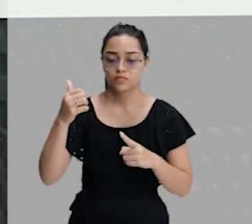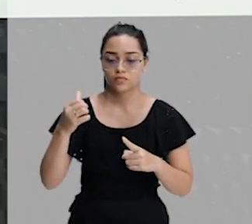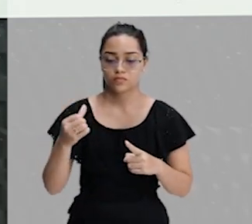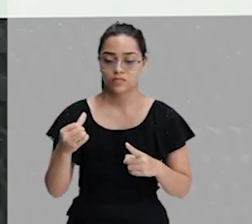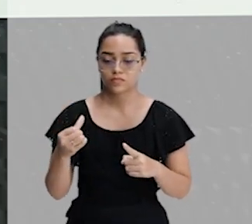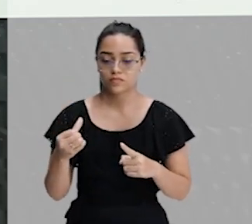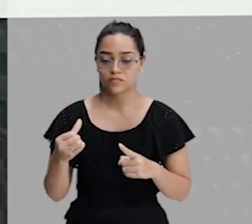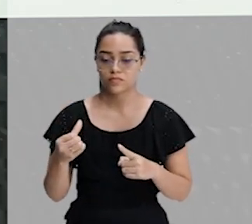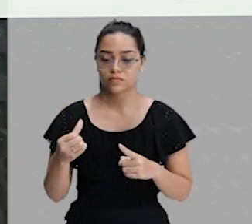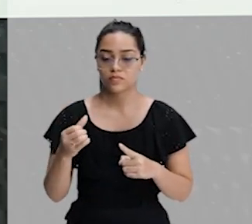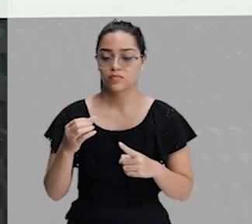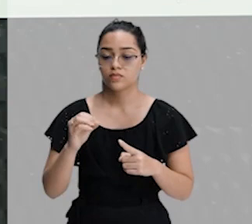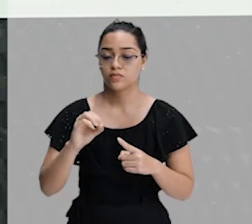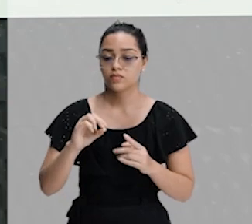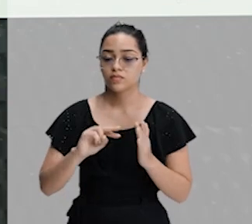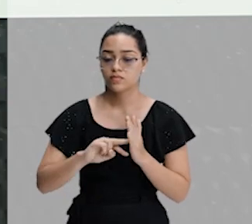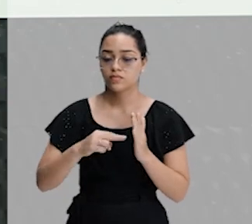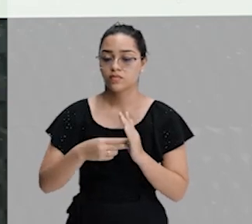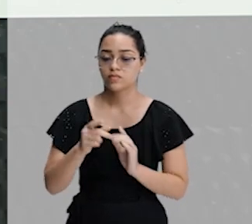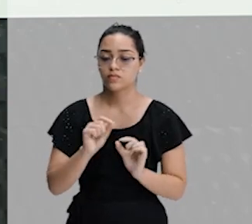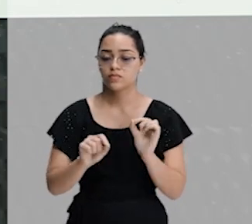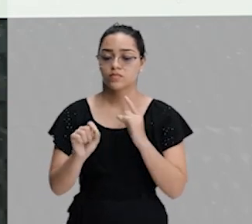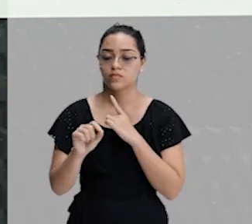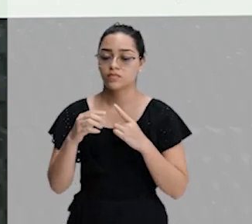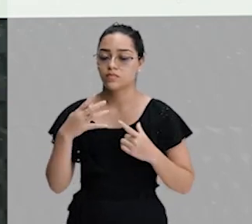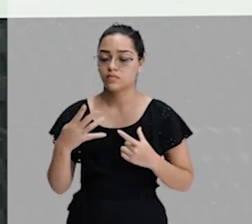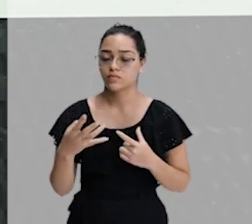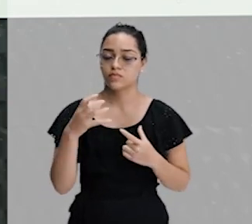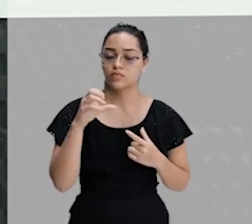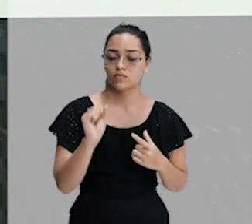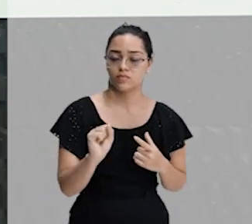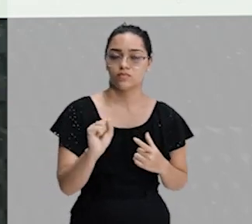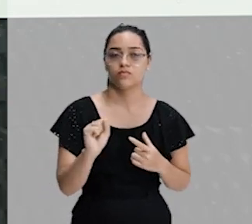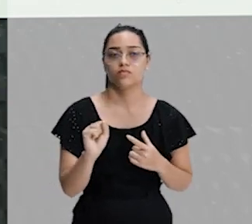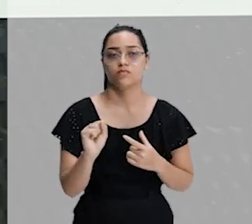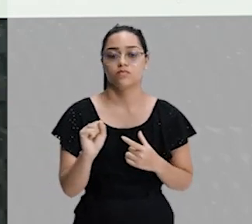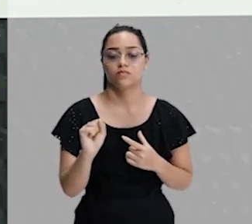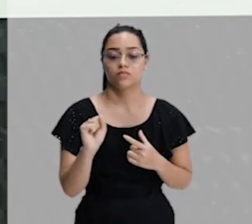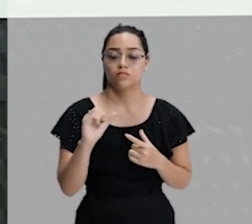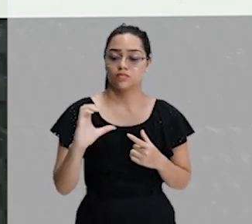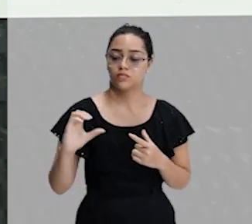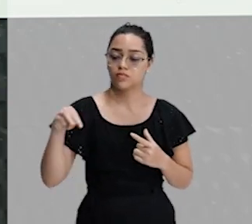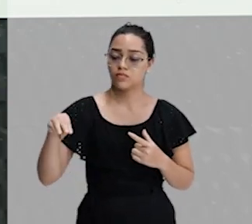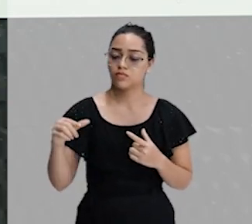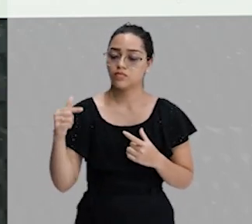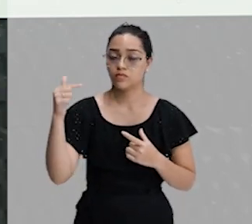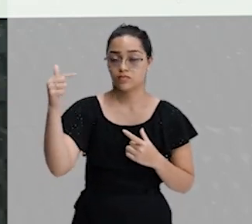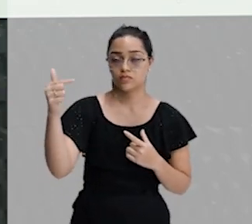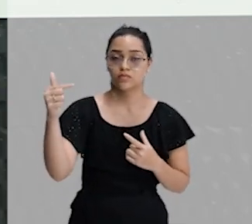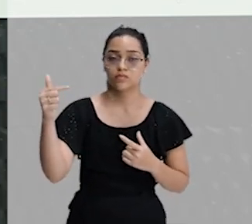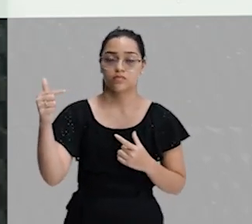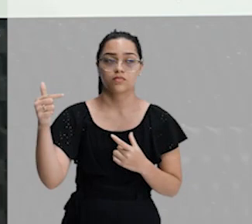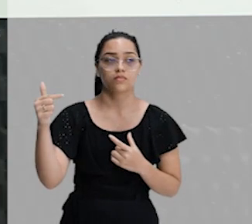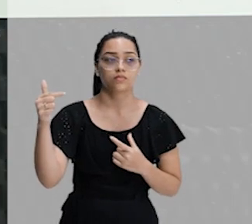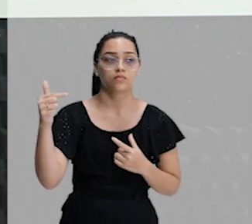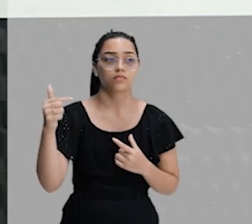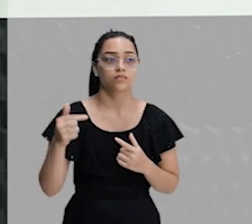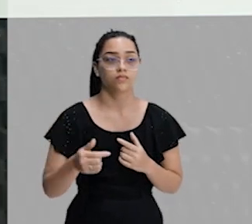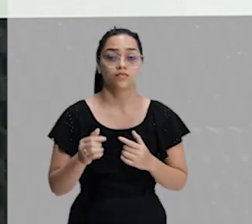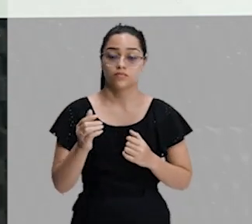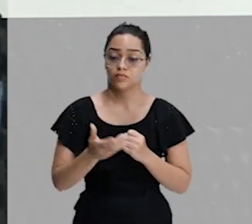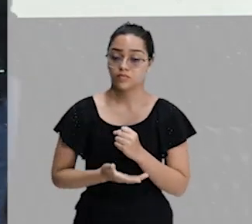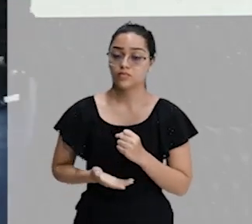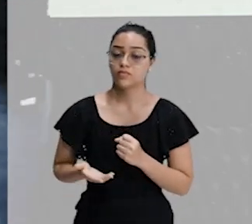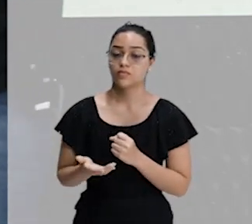16. Ou seja, você vai ter 48 centímetros quadrados de